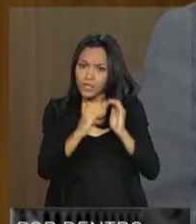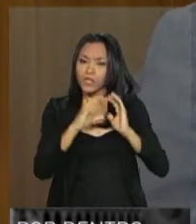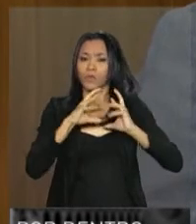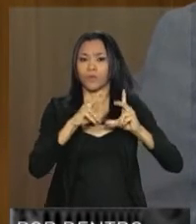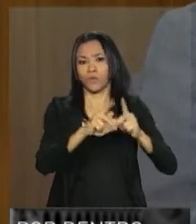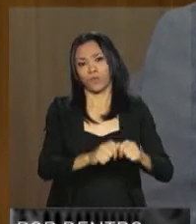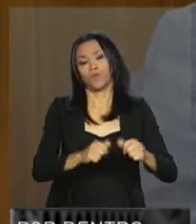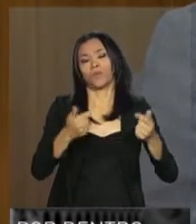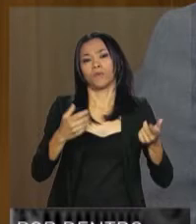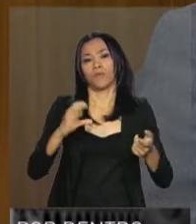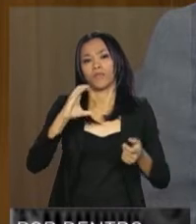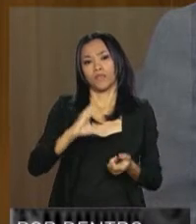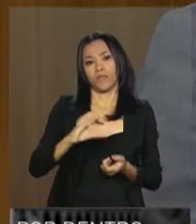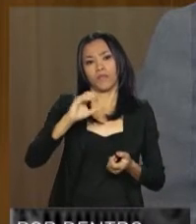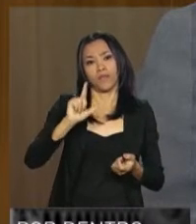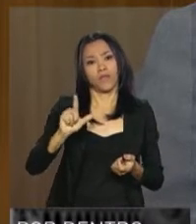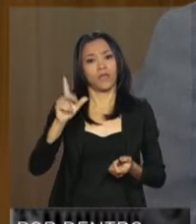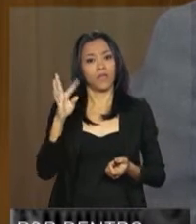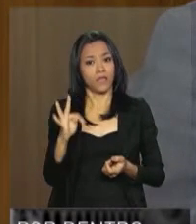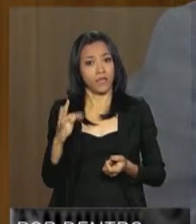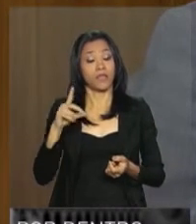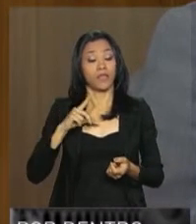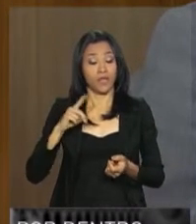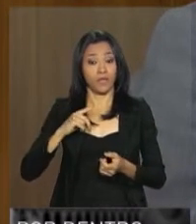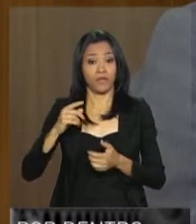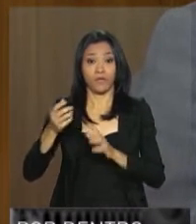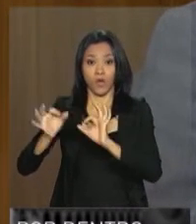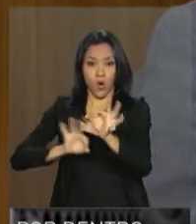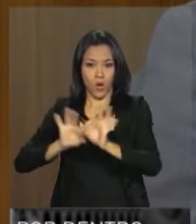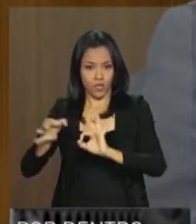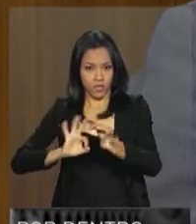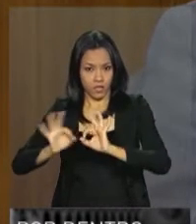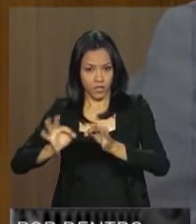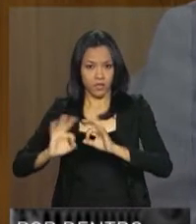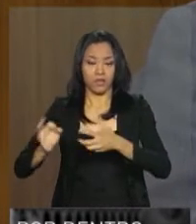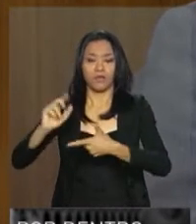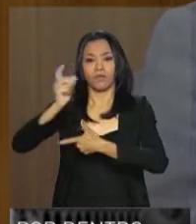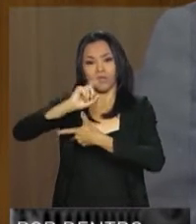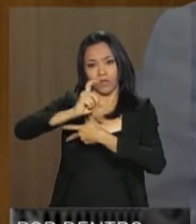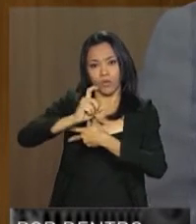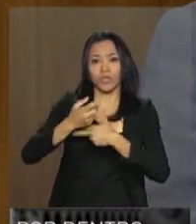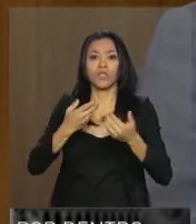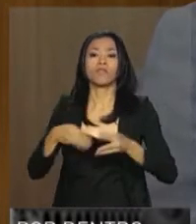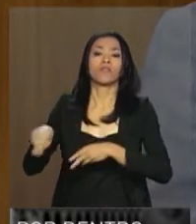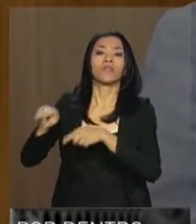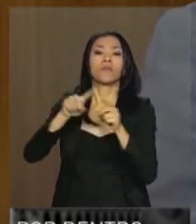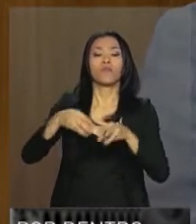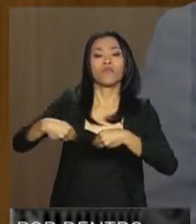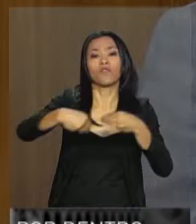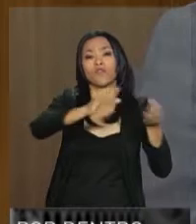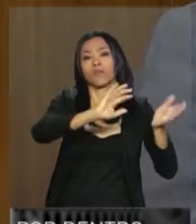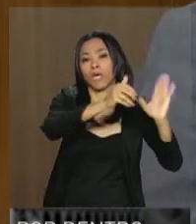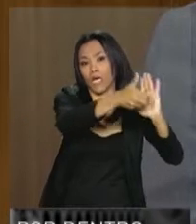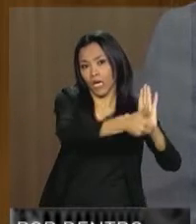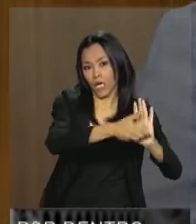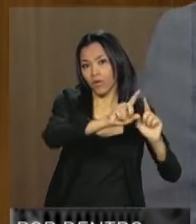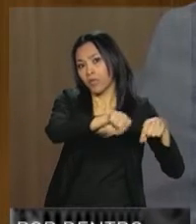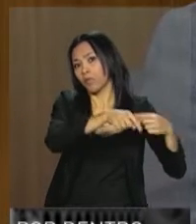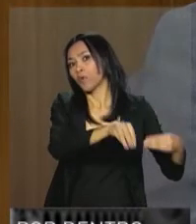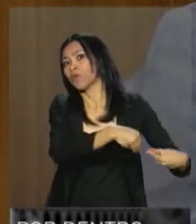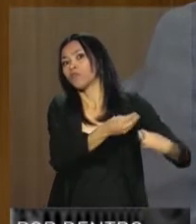ela teve origem no poder executivo ela tramitou ou pela câmara dos deputados tramitou no senado